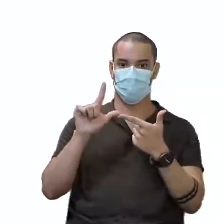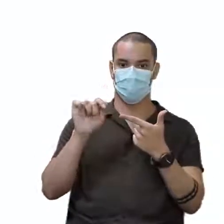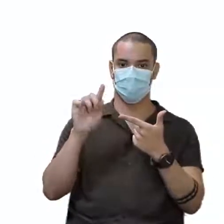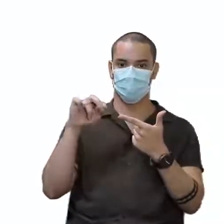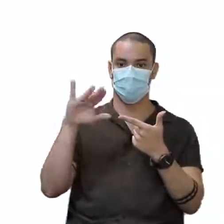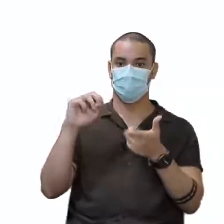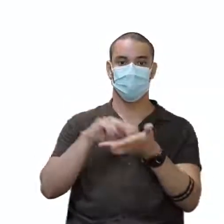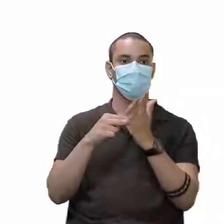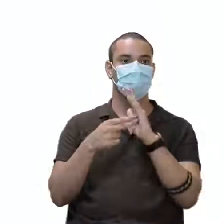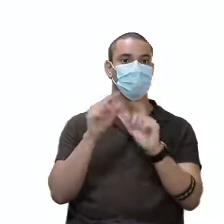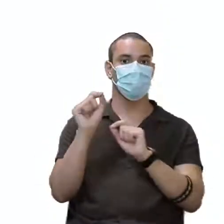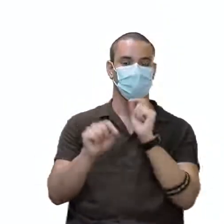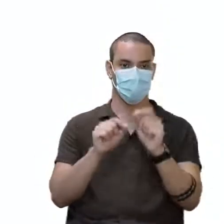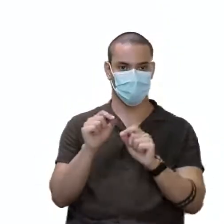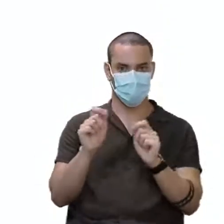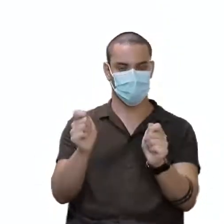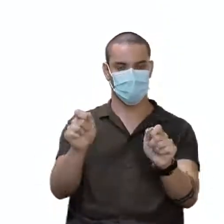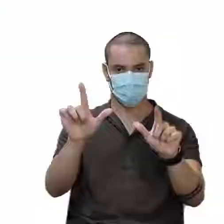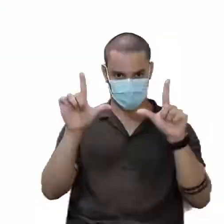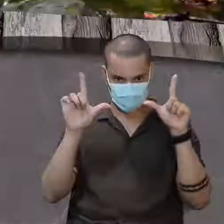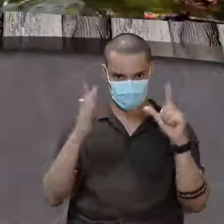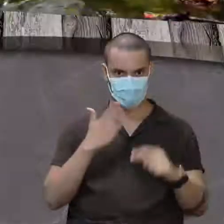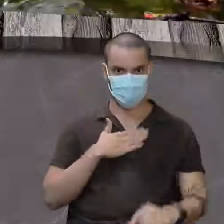Halogênica, presta atenção, agora joga aqui para a prof.